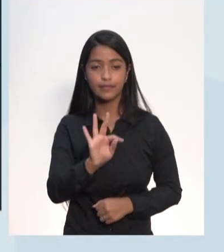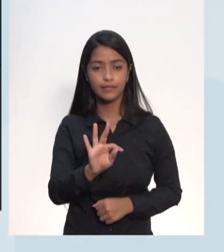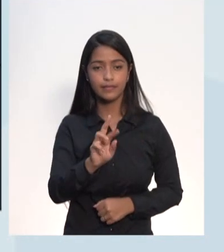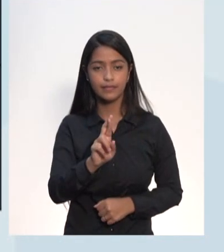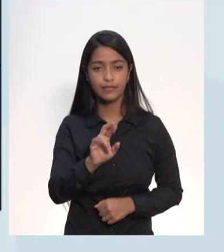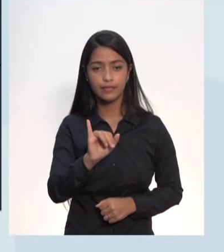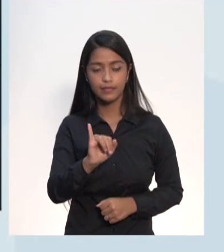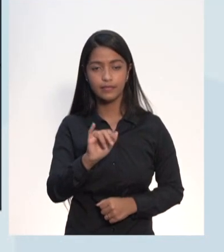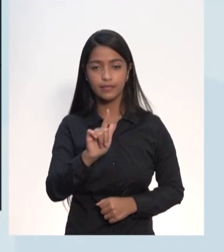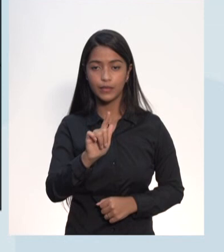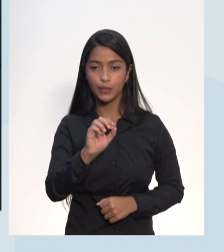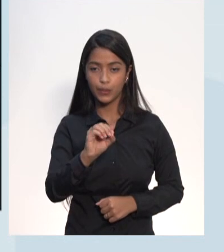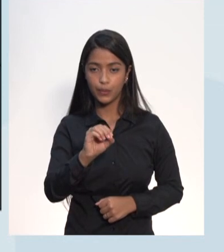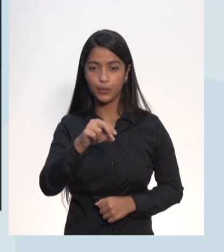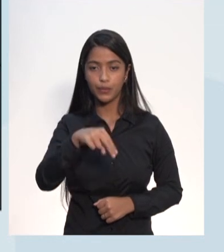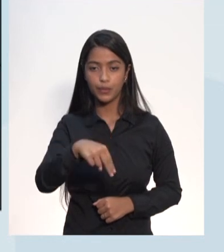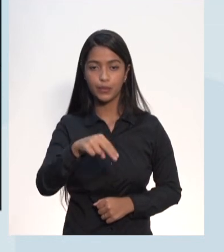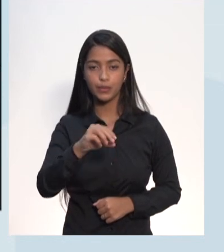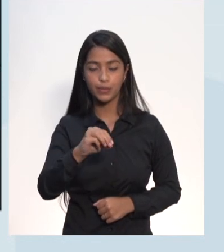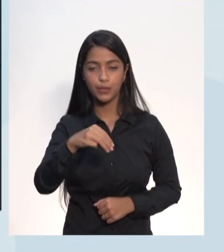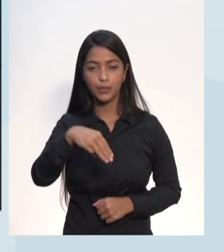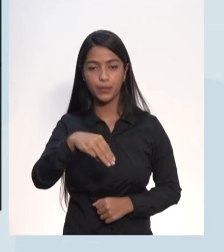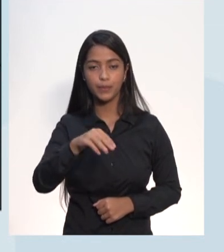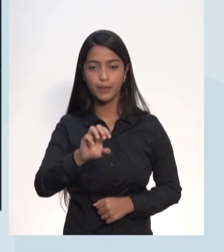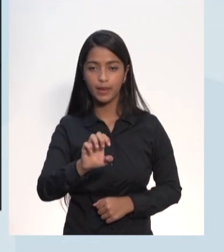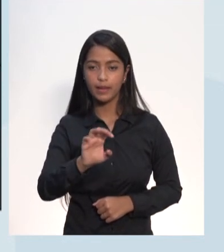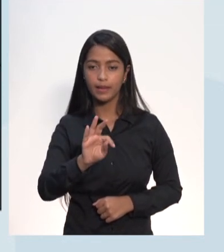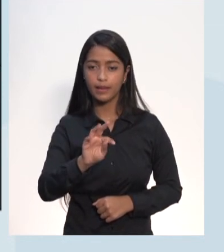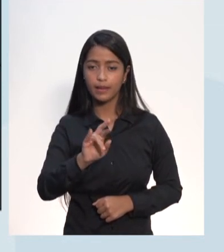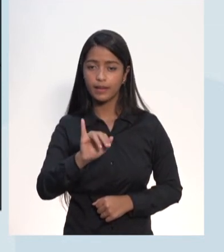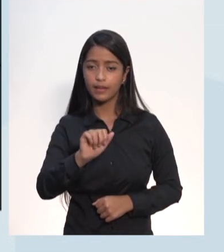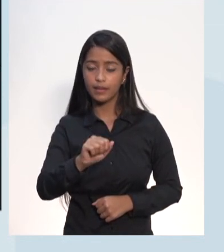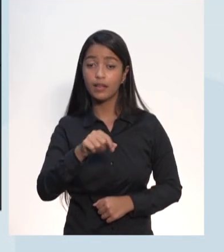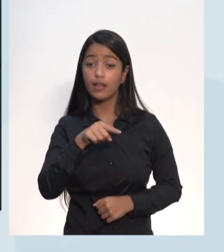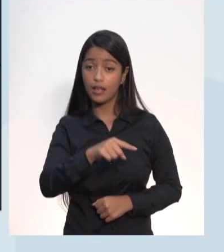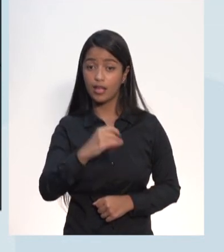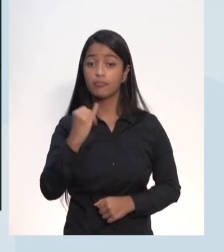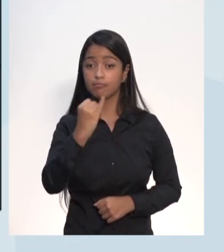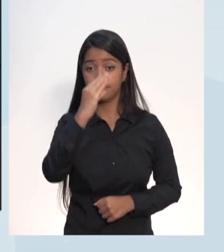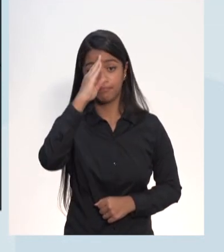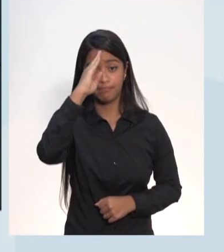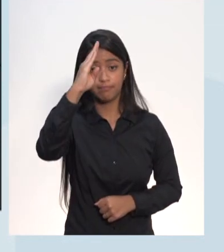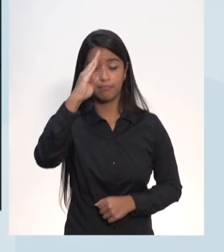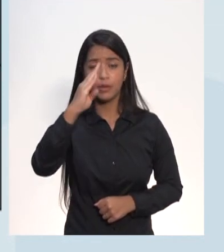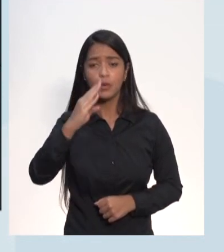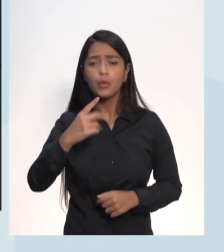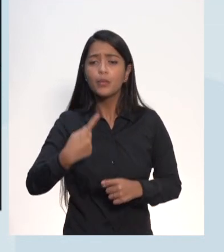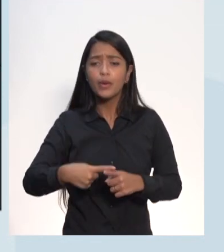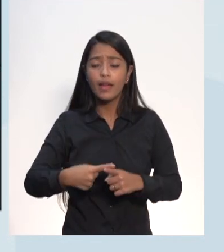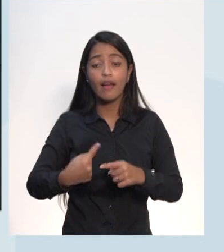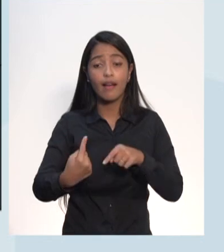né? Escolheram como habilidade essencial? Porque também há um trabalho prévio, assim como na primeira série. No caso